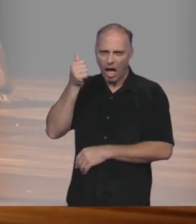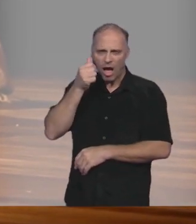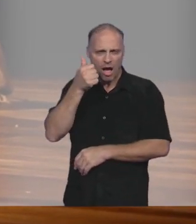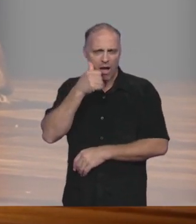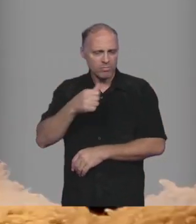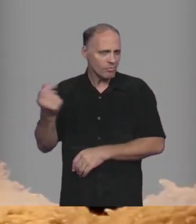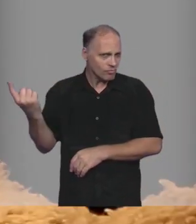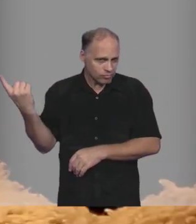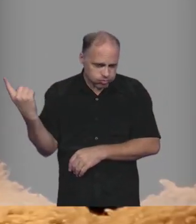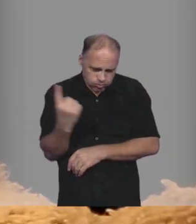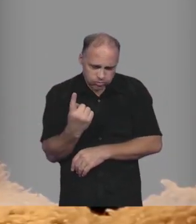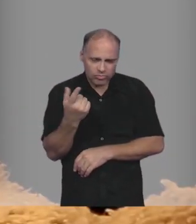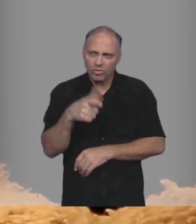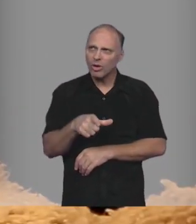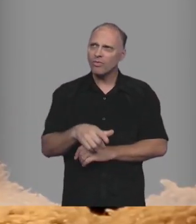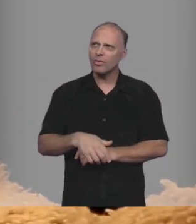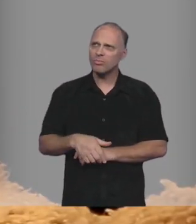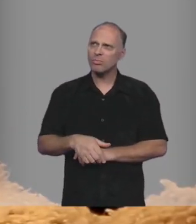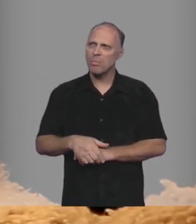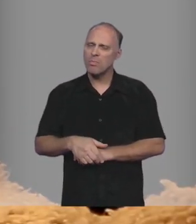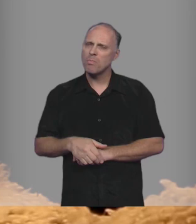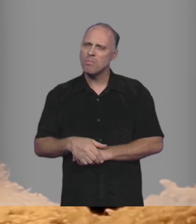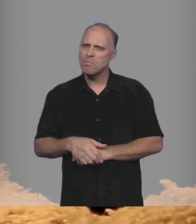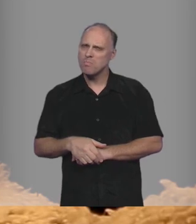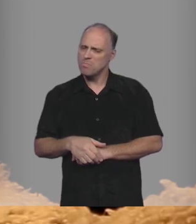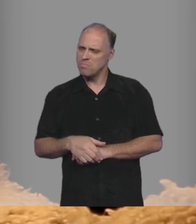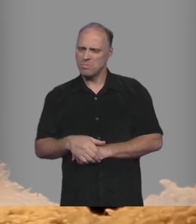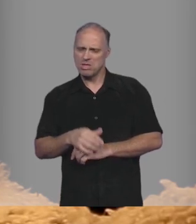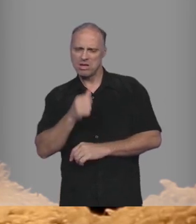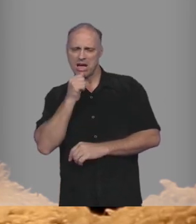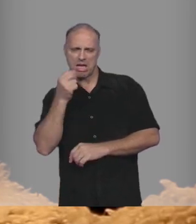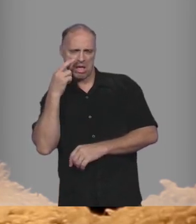Daí ela olhou assim, né, porque tudo isso aqui eu vou saber.